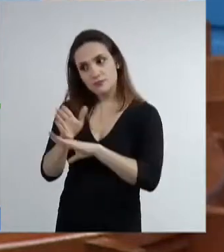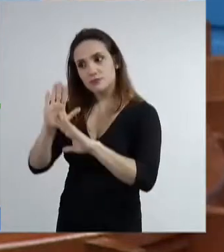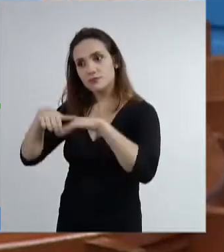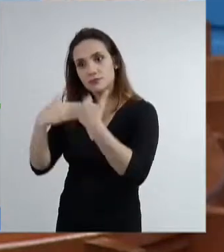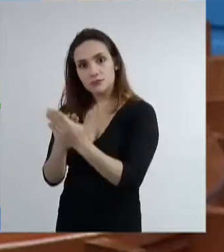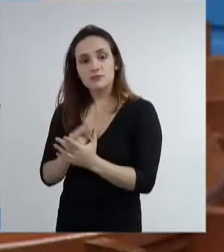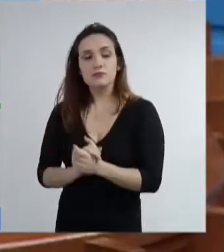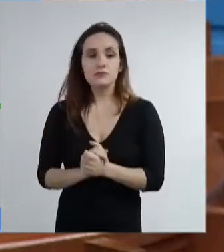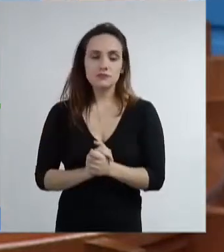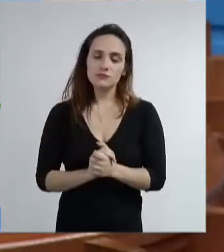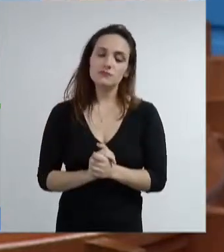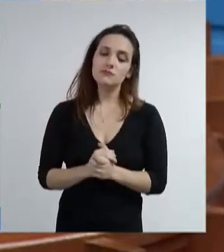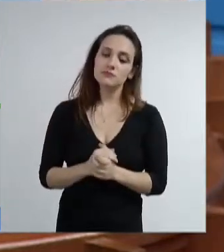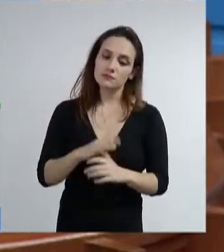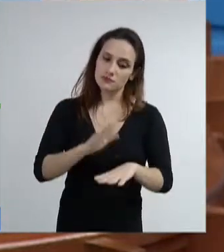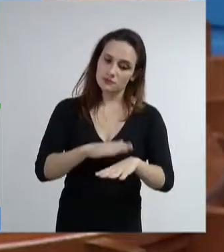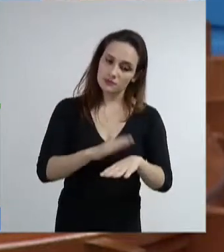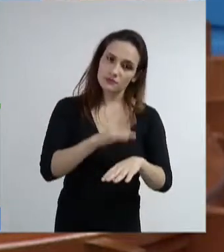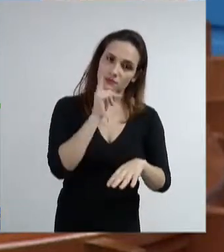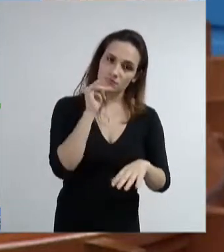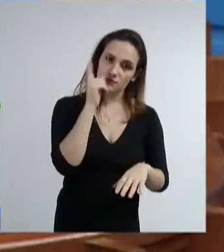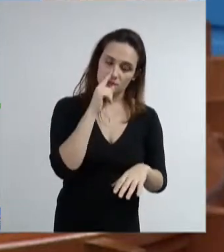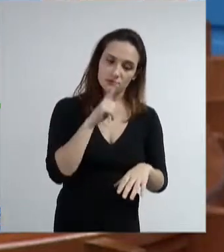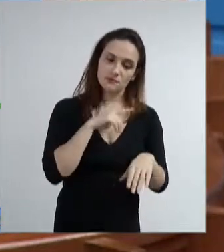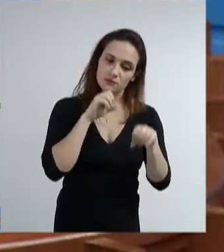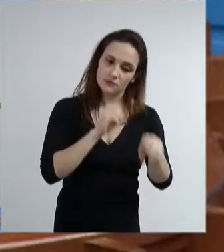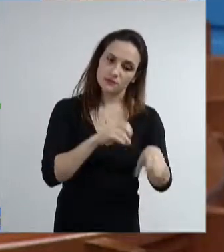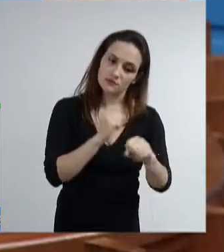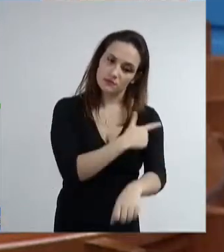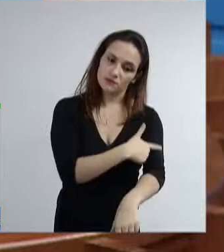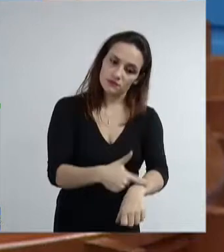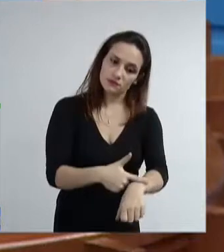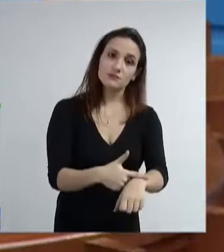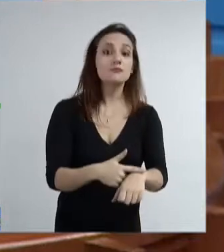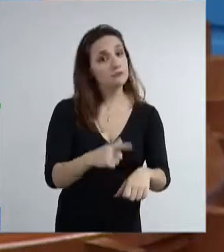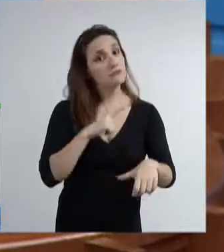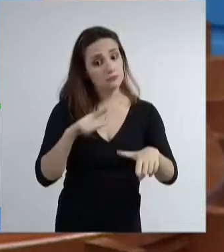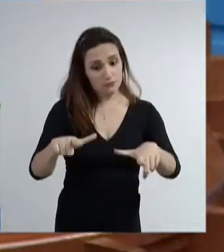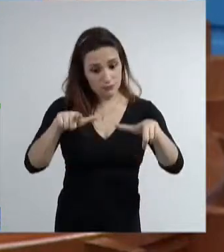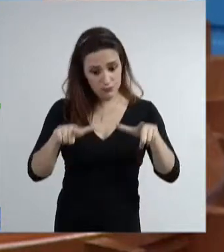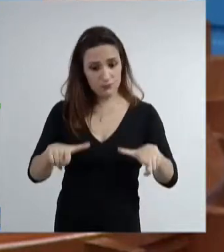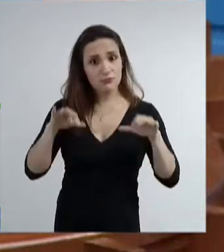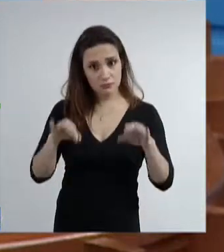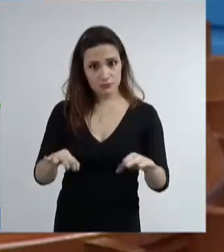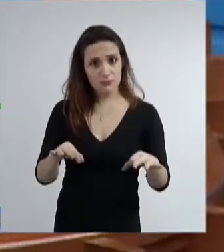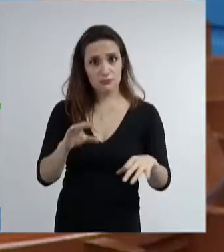Eles mesmos têm a possibilidade de educar e recebem a certificação por isso.